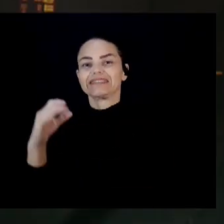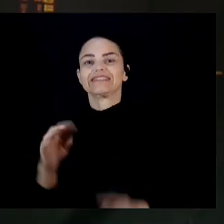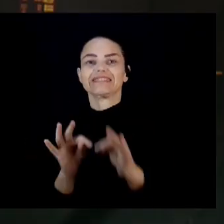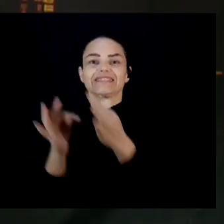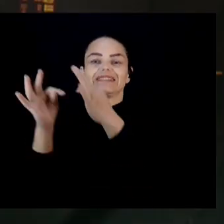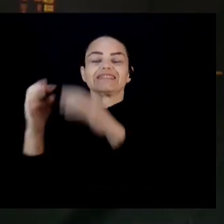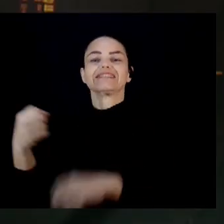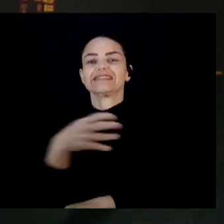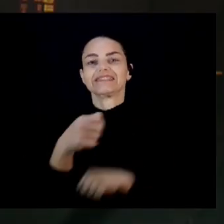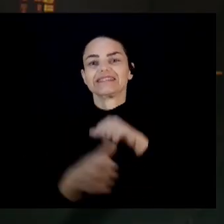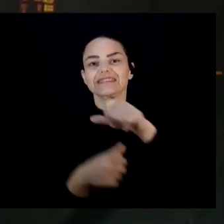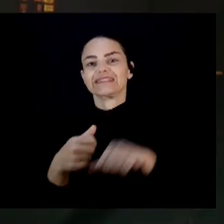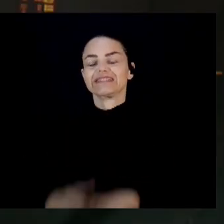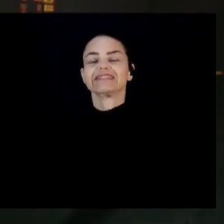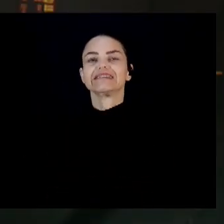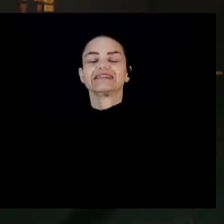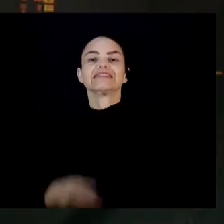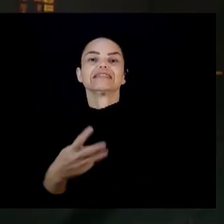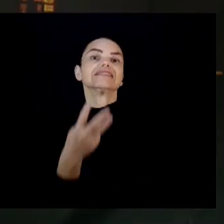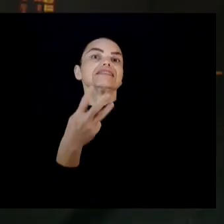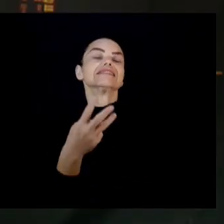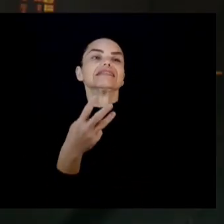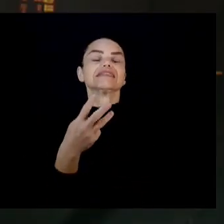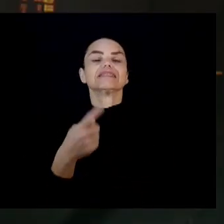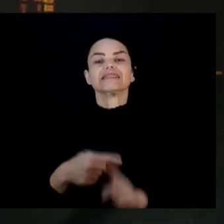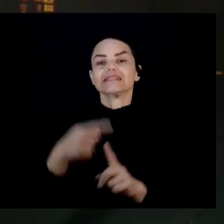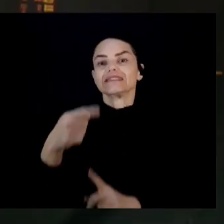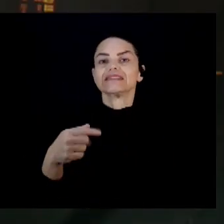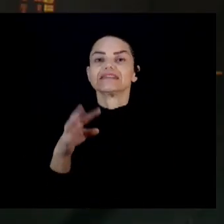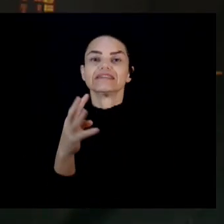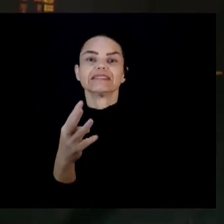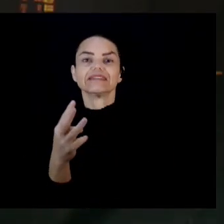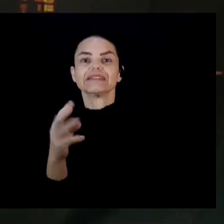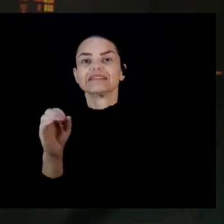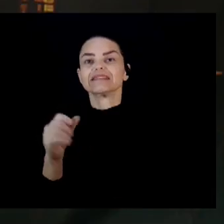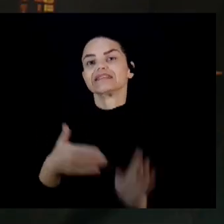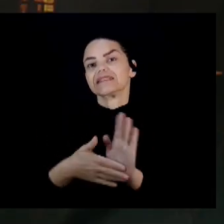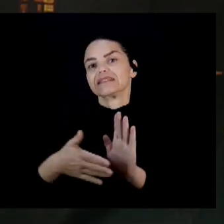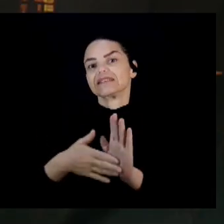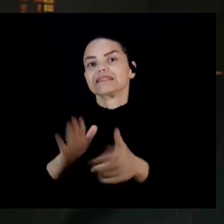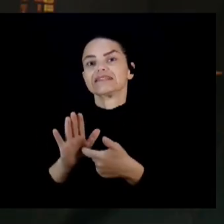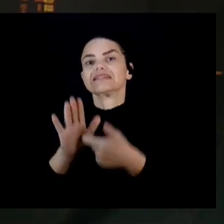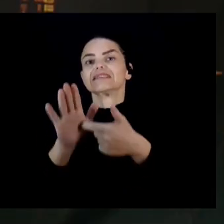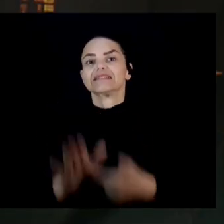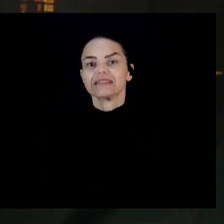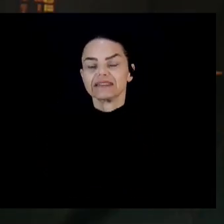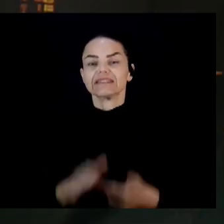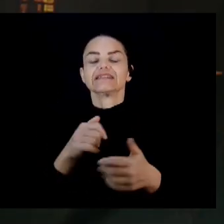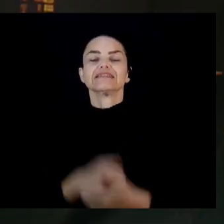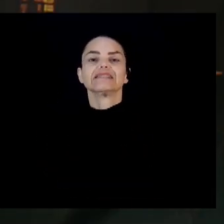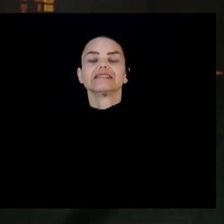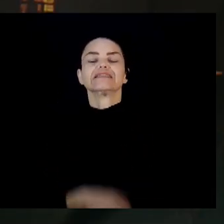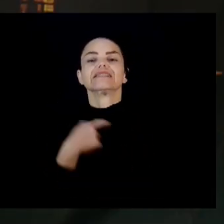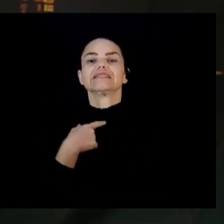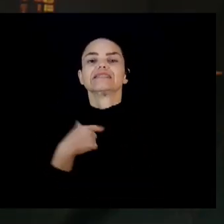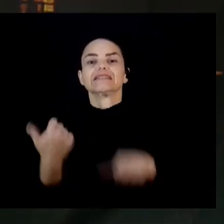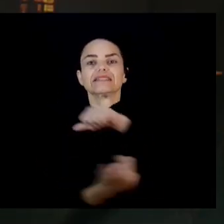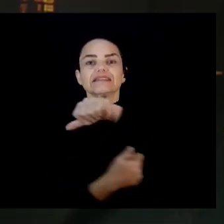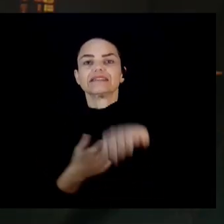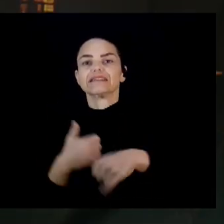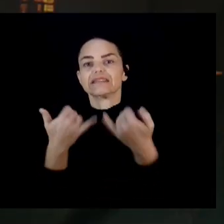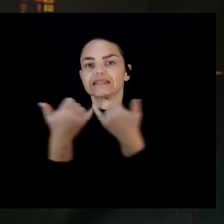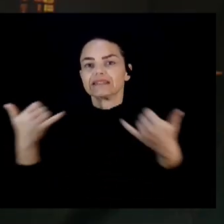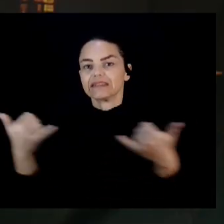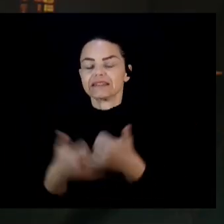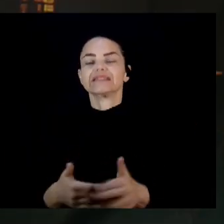e ficou em terceiro lugar entre cerca de 30 propostas apresentadas na área de transição energética. A proposta